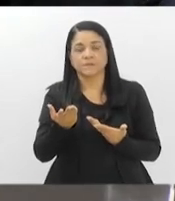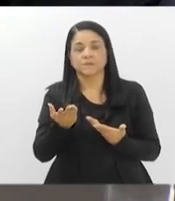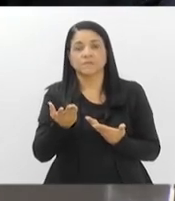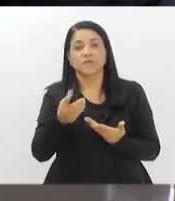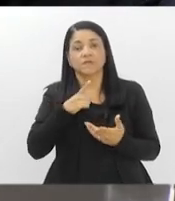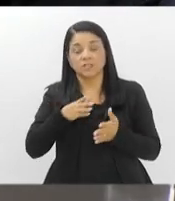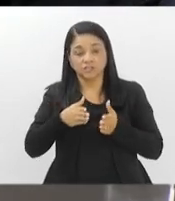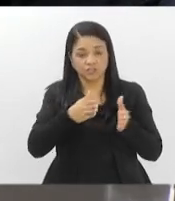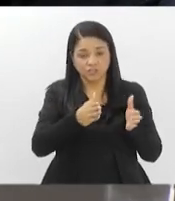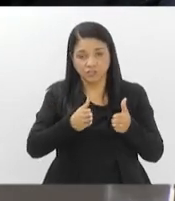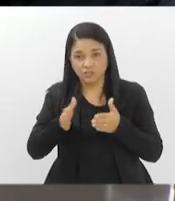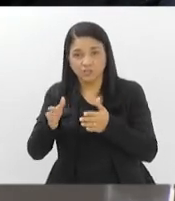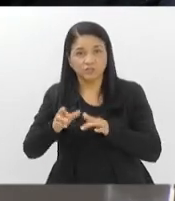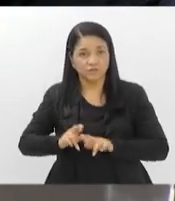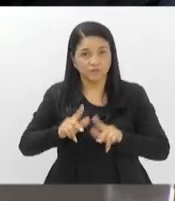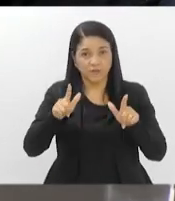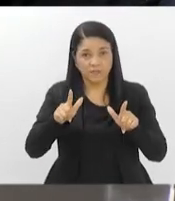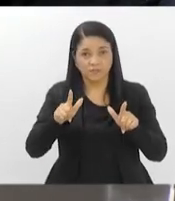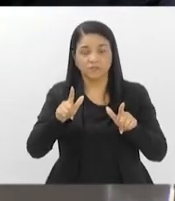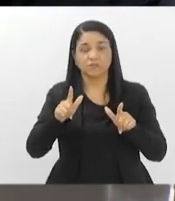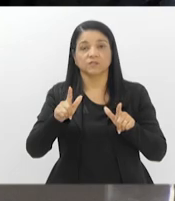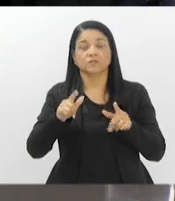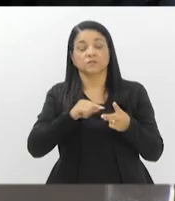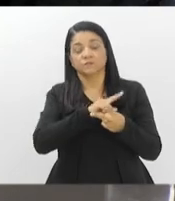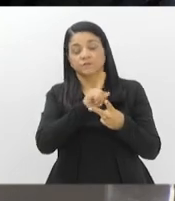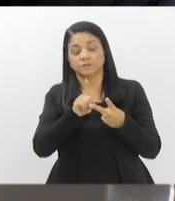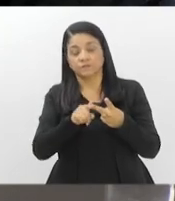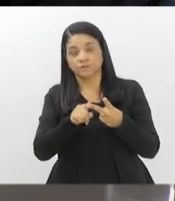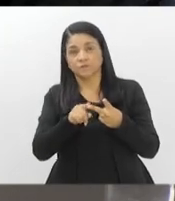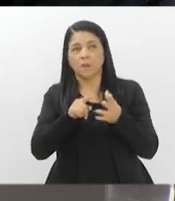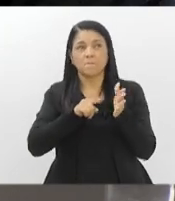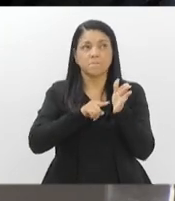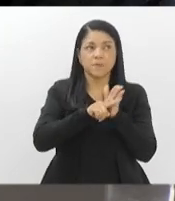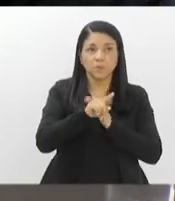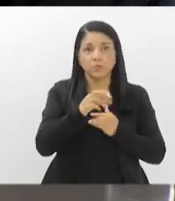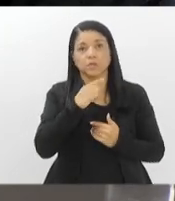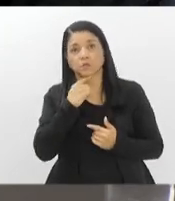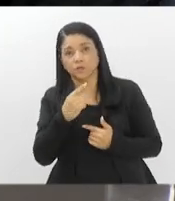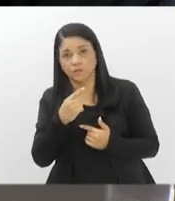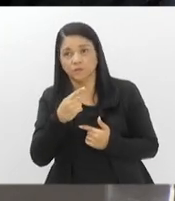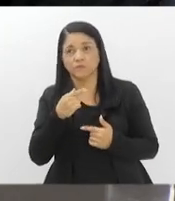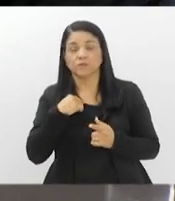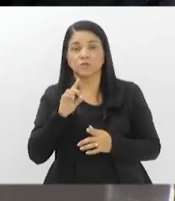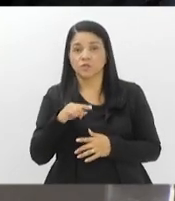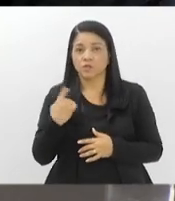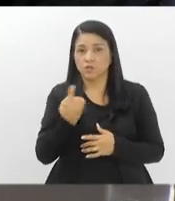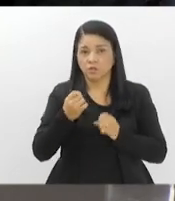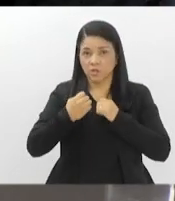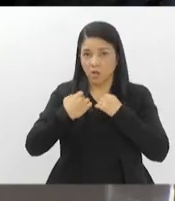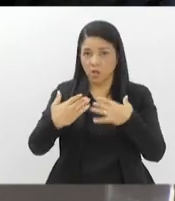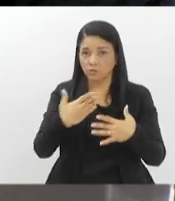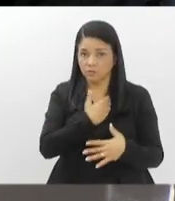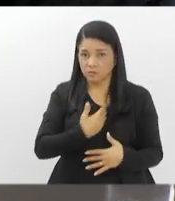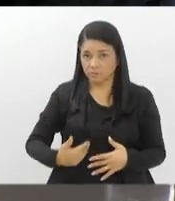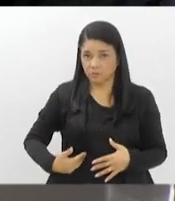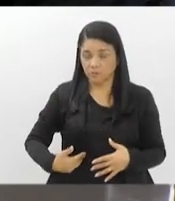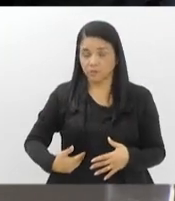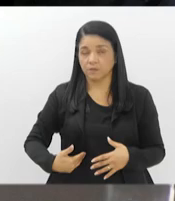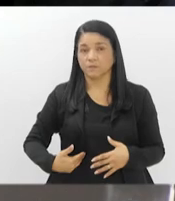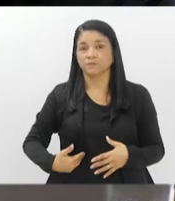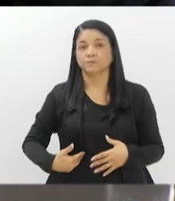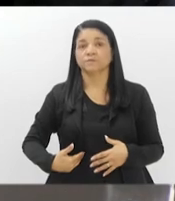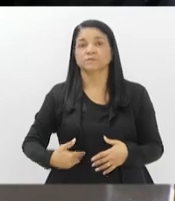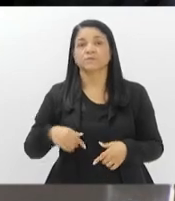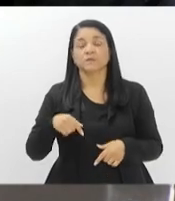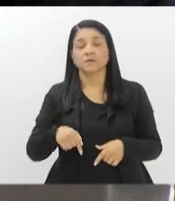direções diferentes Esse é um ponto o outro uma pergunta uma dúvida porque nós já fizemos audiência pública aqui nessa casa